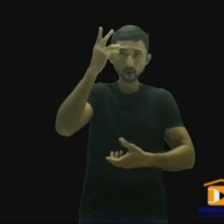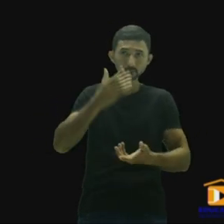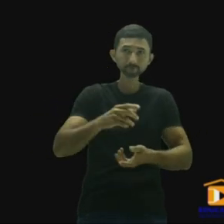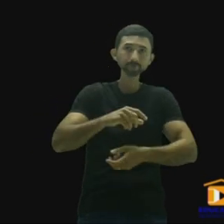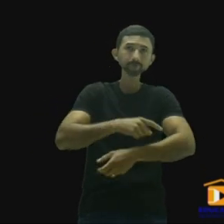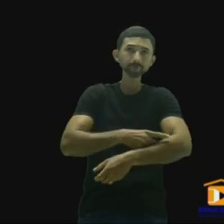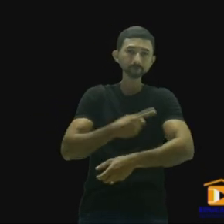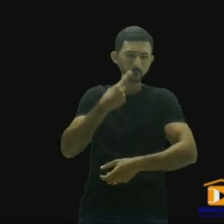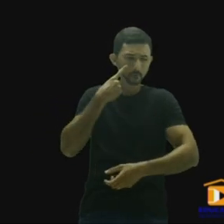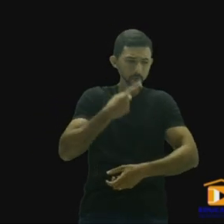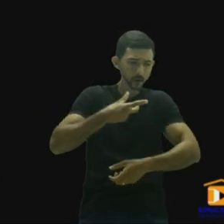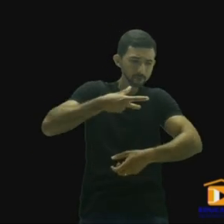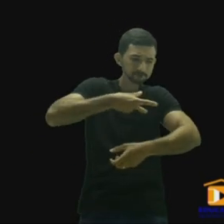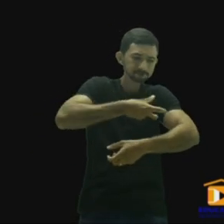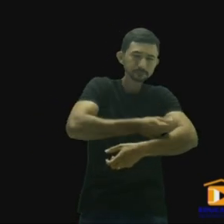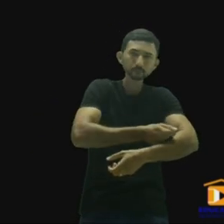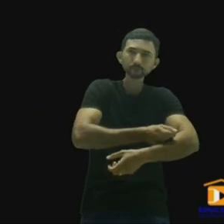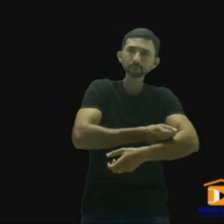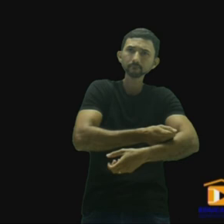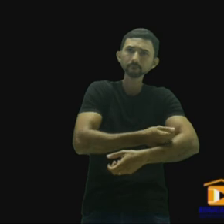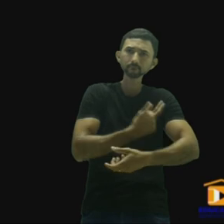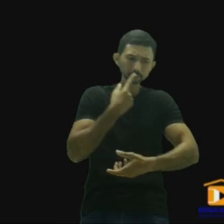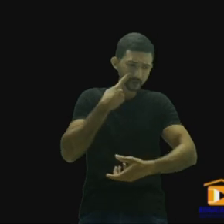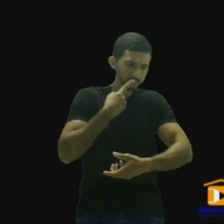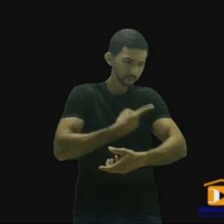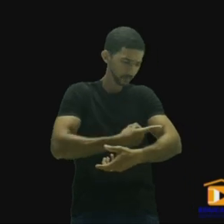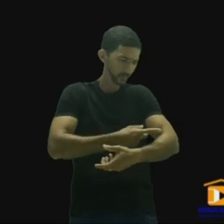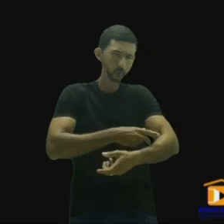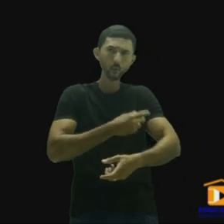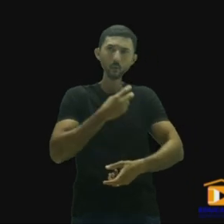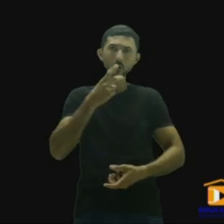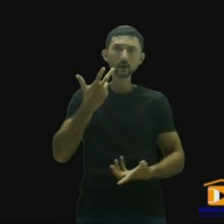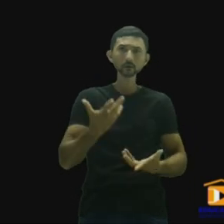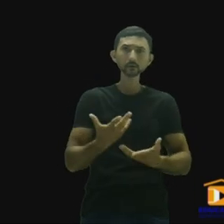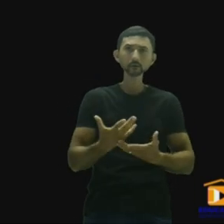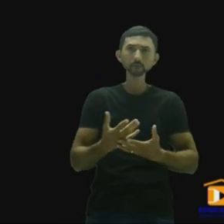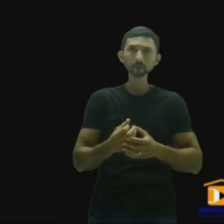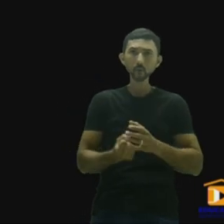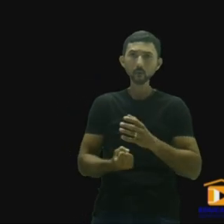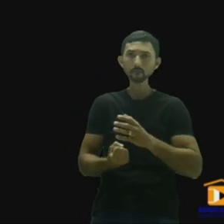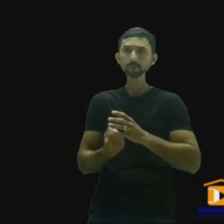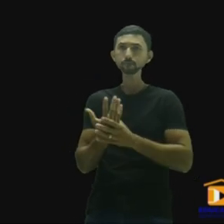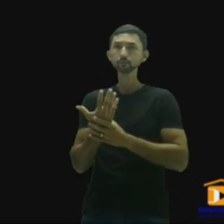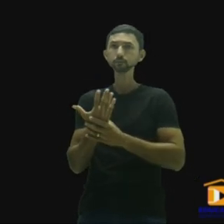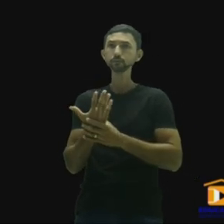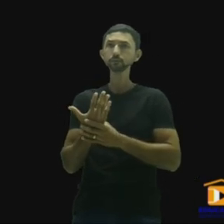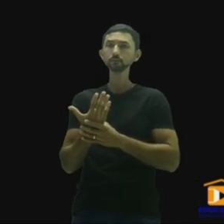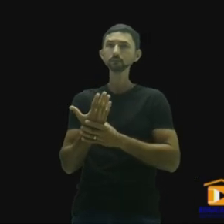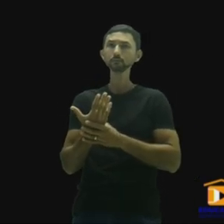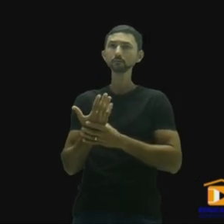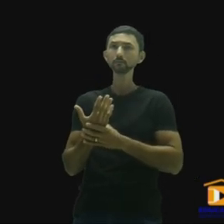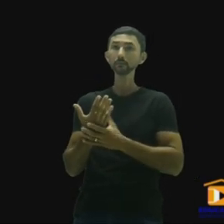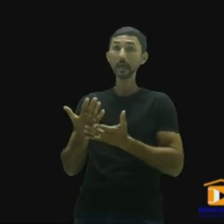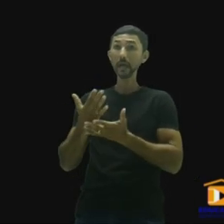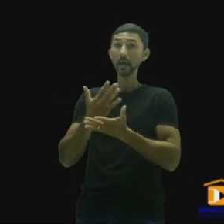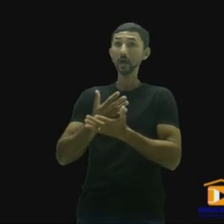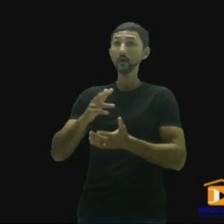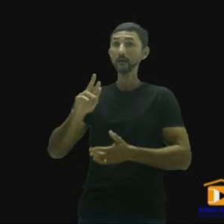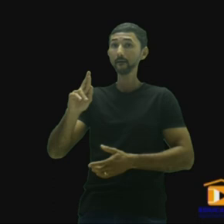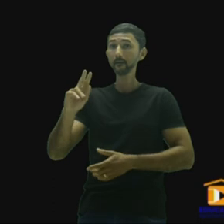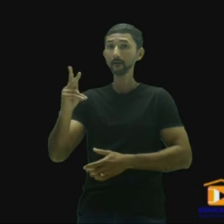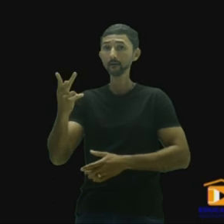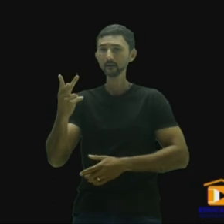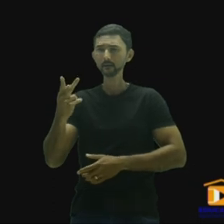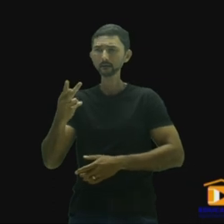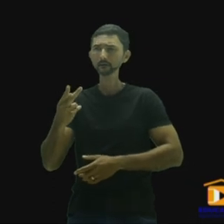coelho reagiu a esse sangue. E o coelho produziu um anticorpo chamado de anti-RH. E ele testou em humanos e